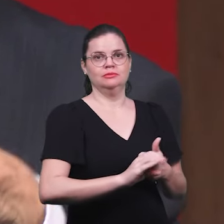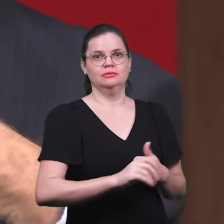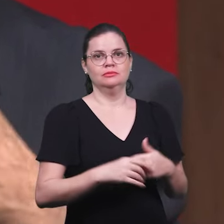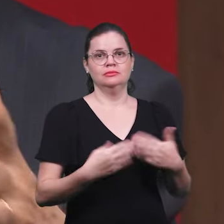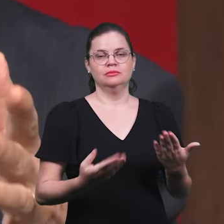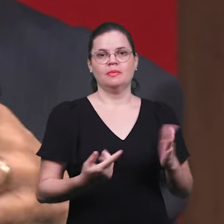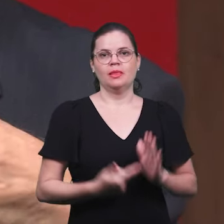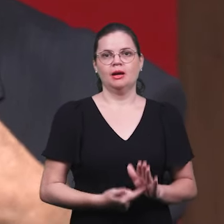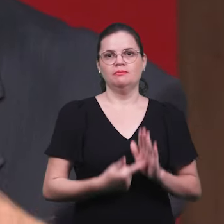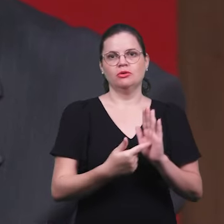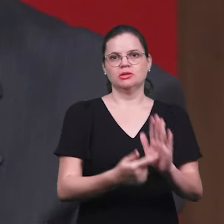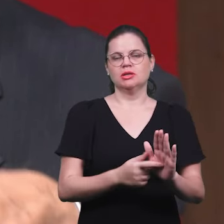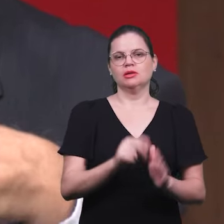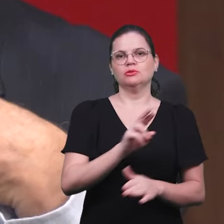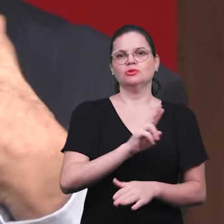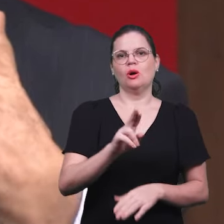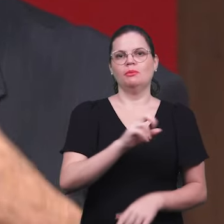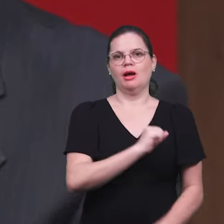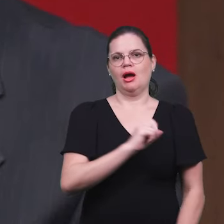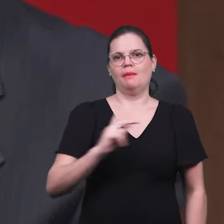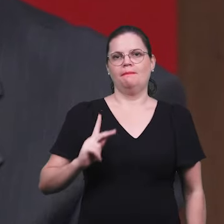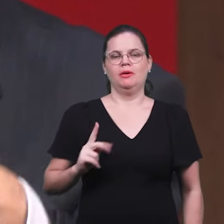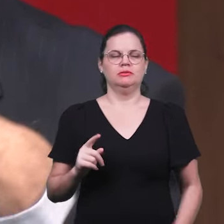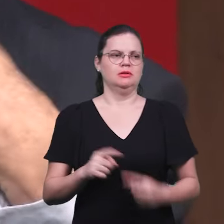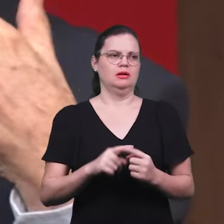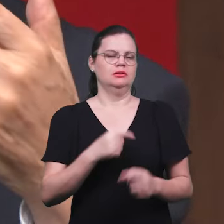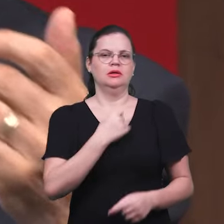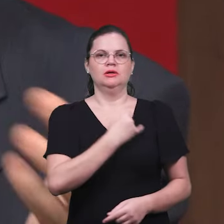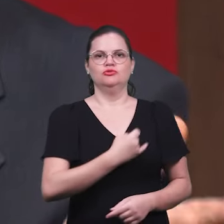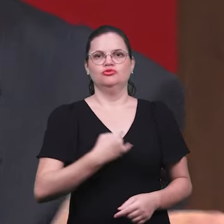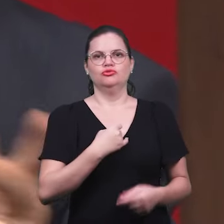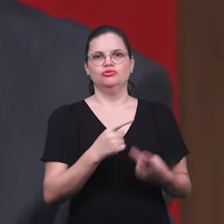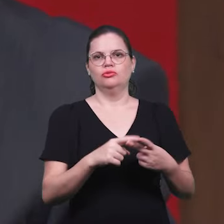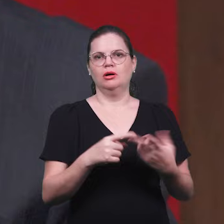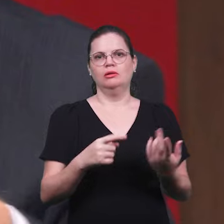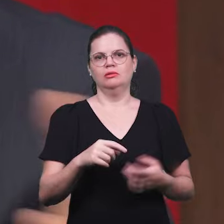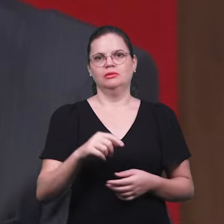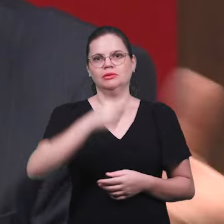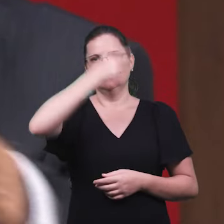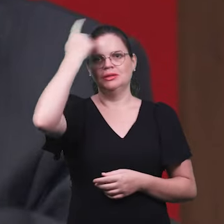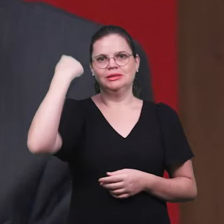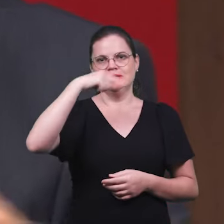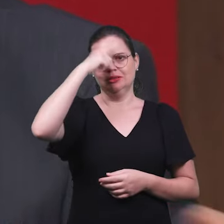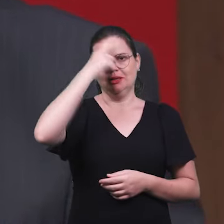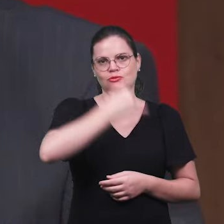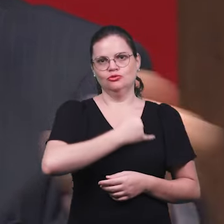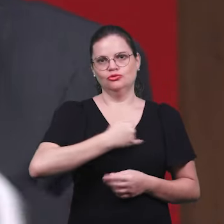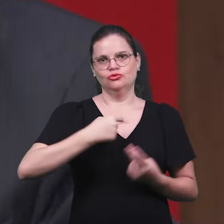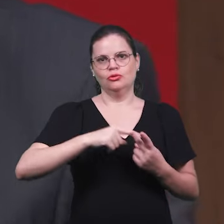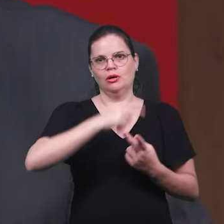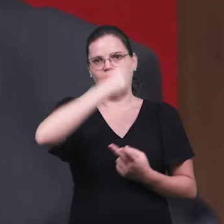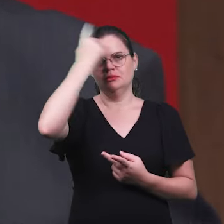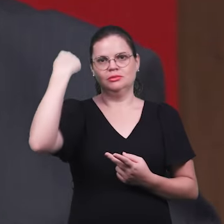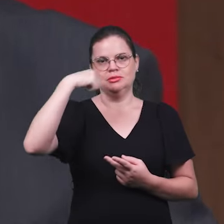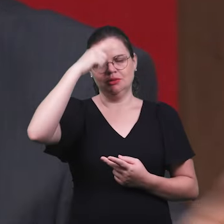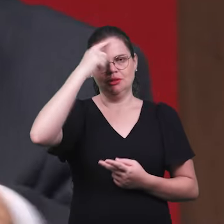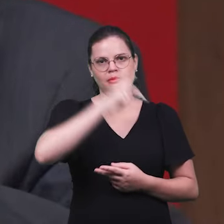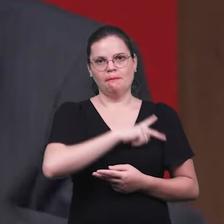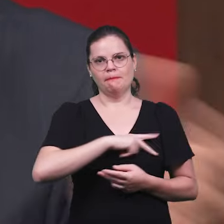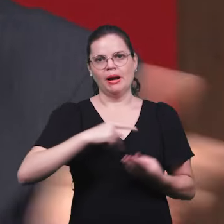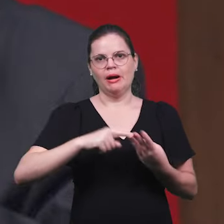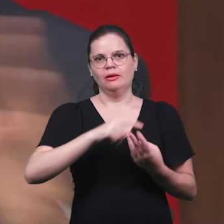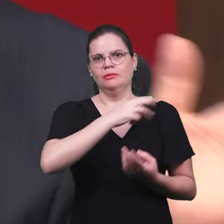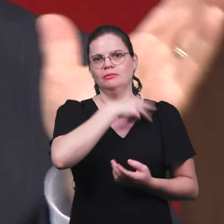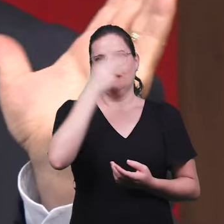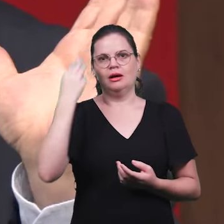Inicialmente com o nome dos próprios apóstolos, né? São Paulo, São Pedro, São João, e daqui um pouco o paganismo